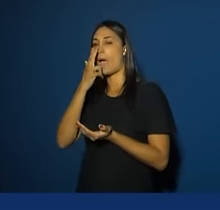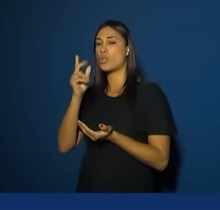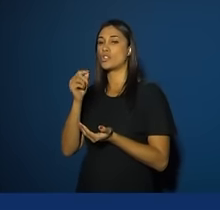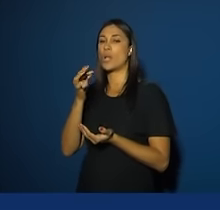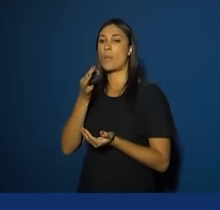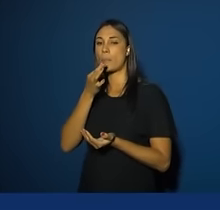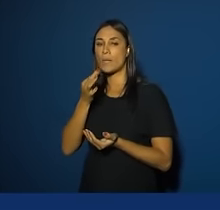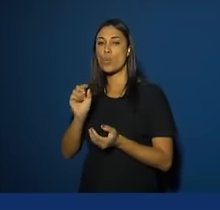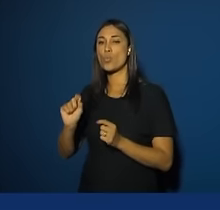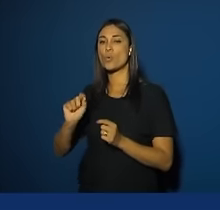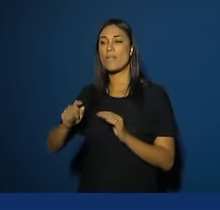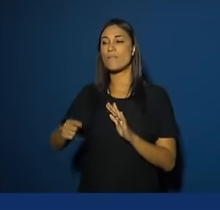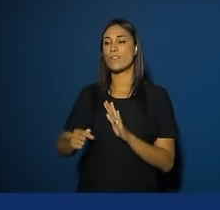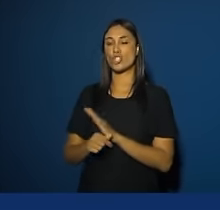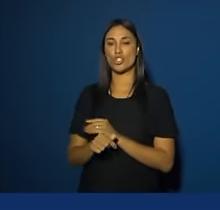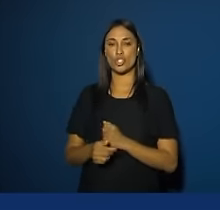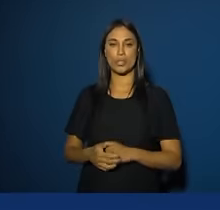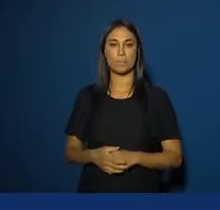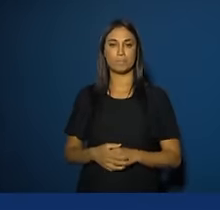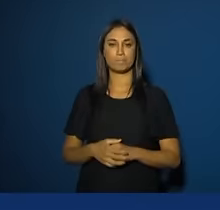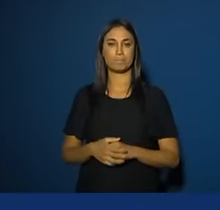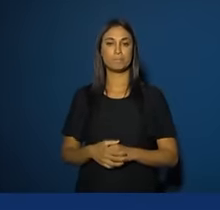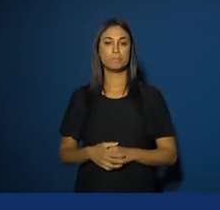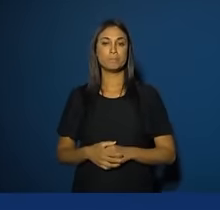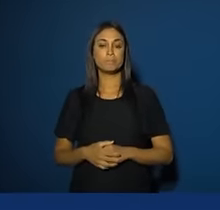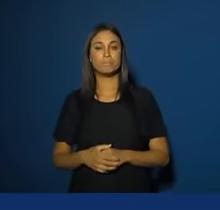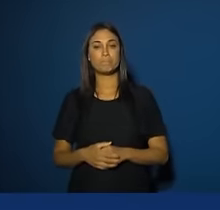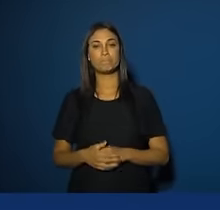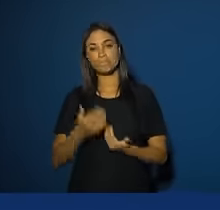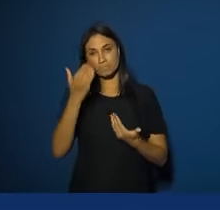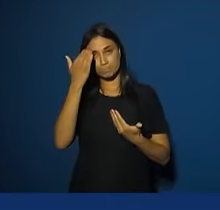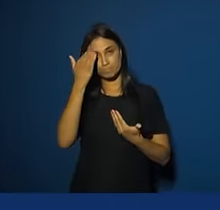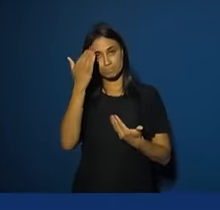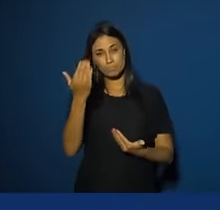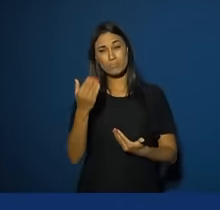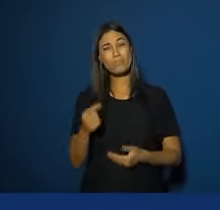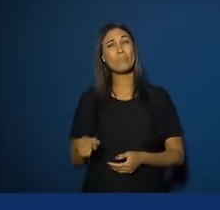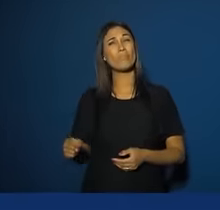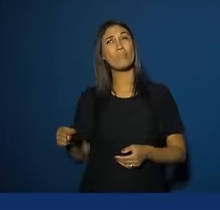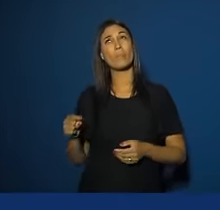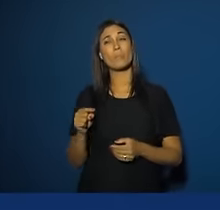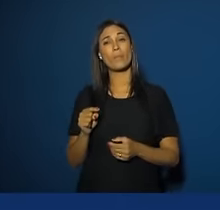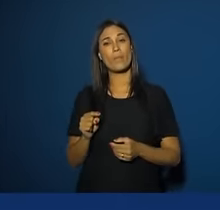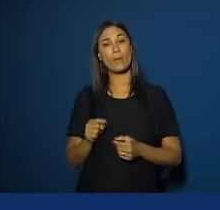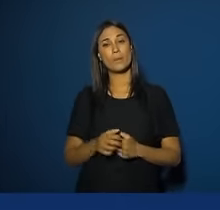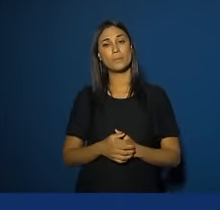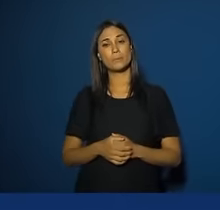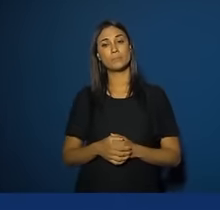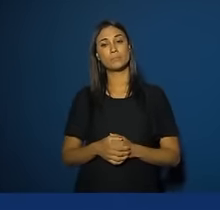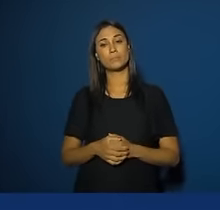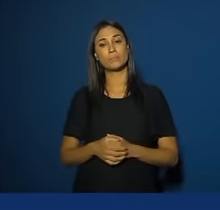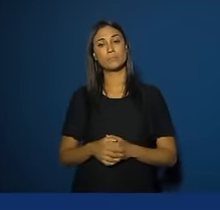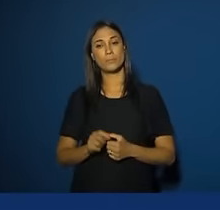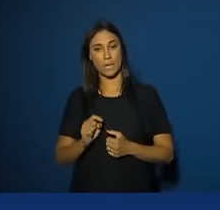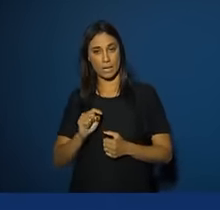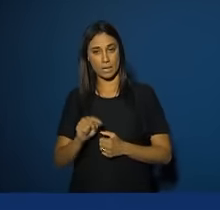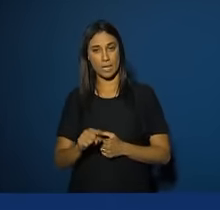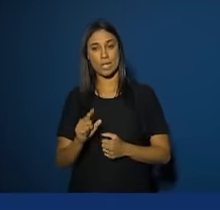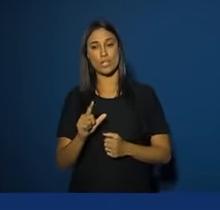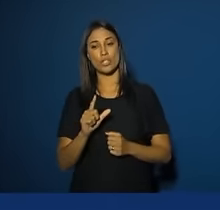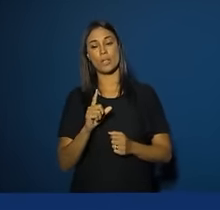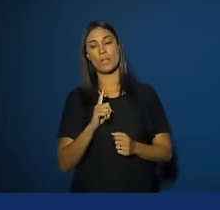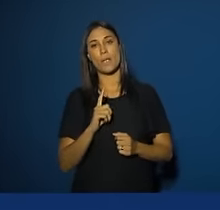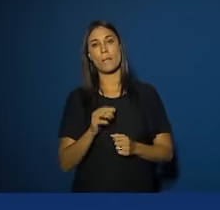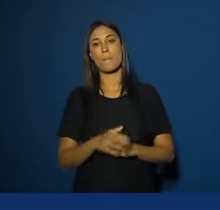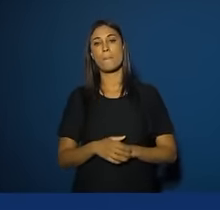que investir aqui? Então, obrigado. Vamos lá. Aqui, a gente está num modo,